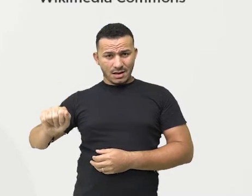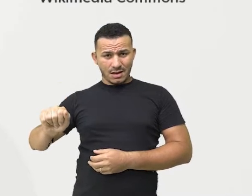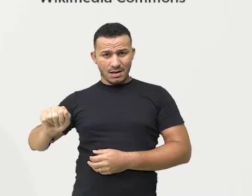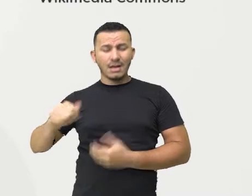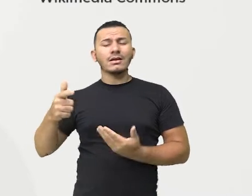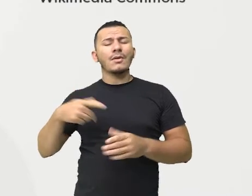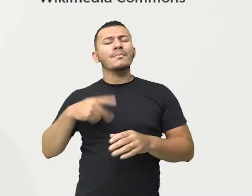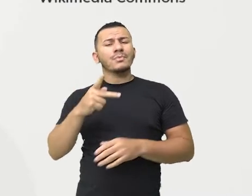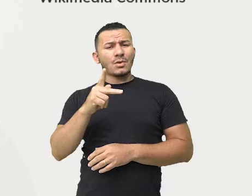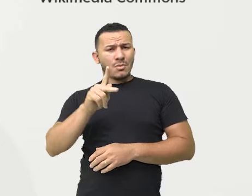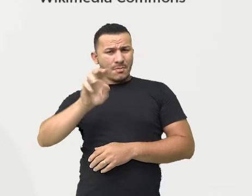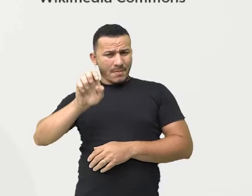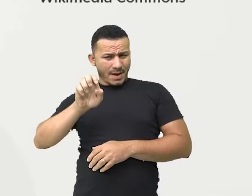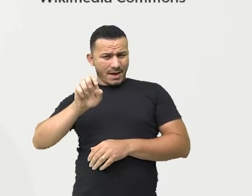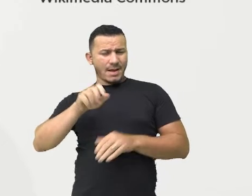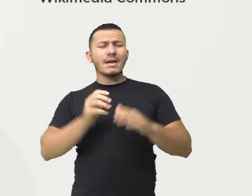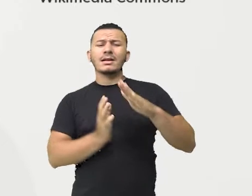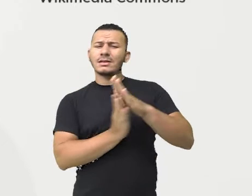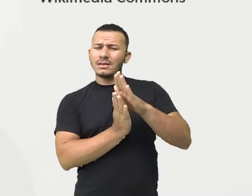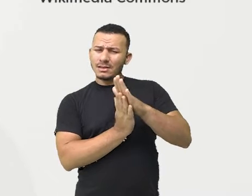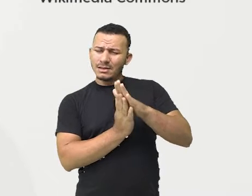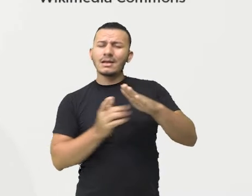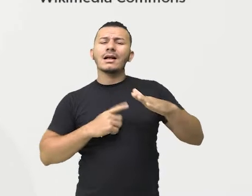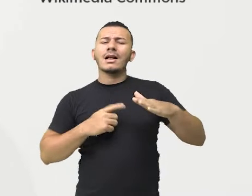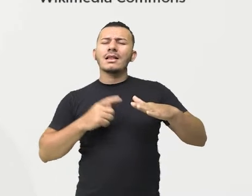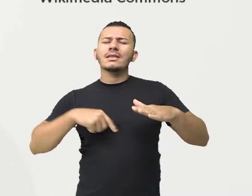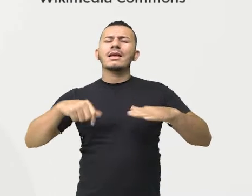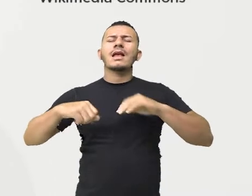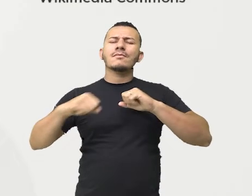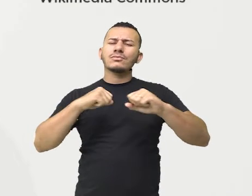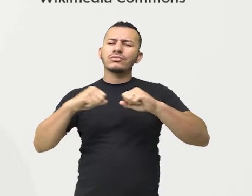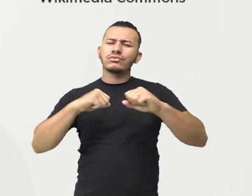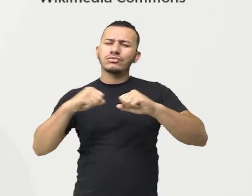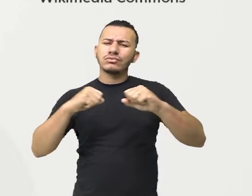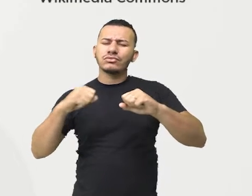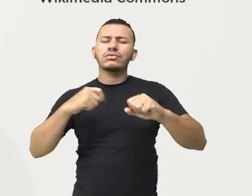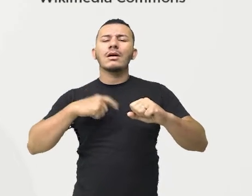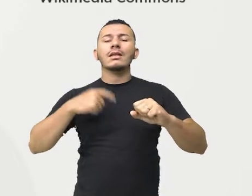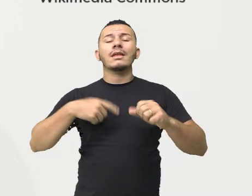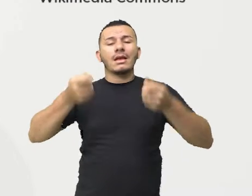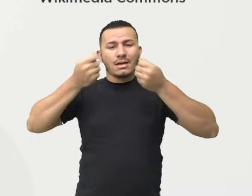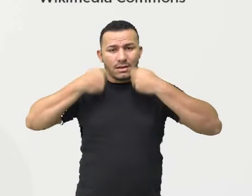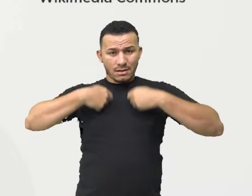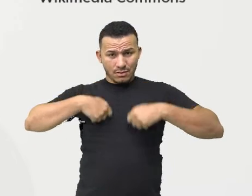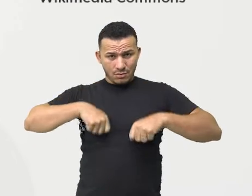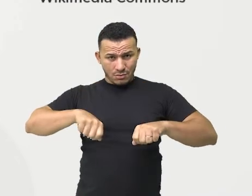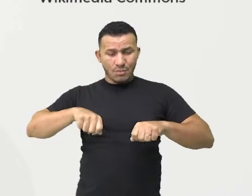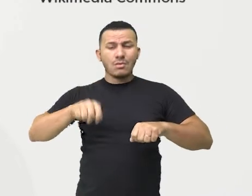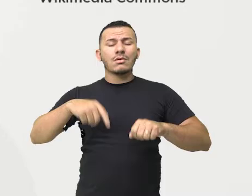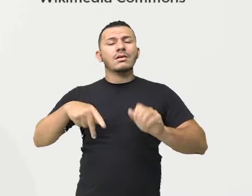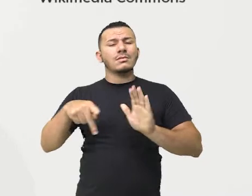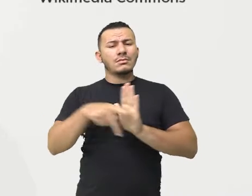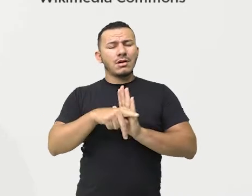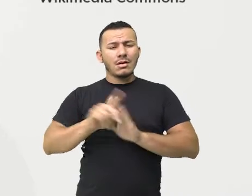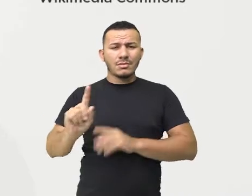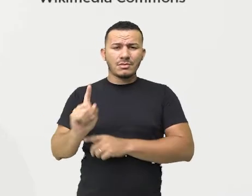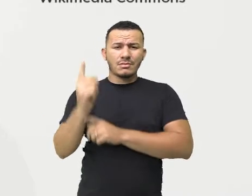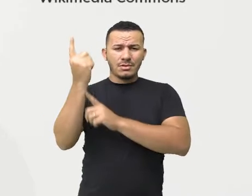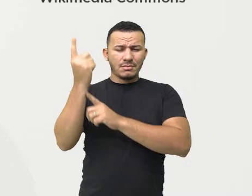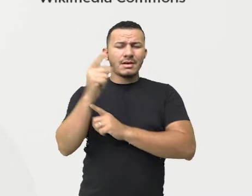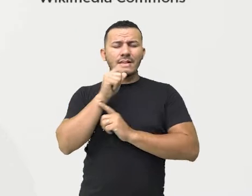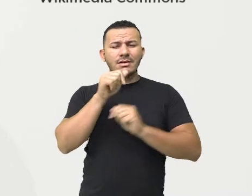mal roçando, alisava apenas a verde pelúcia que vestia a terra com as